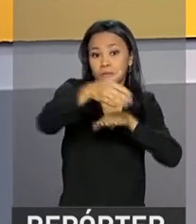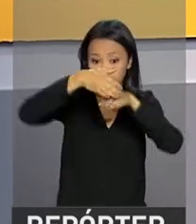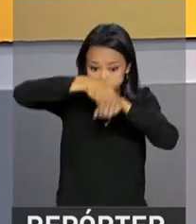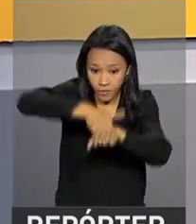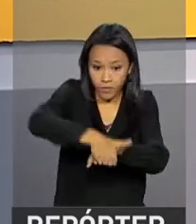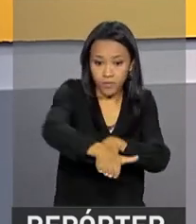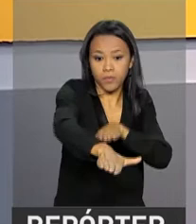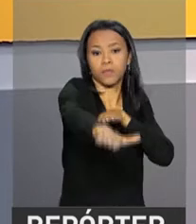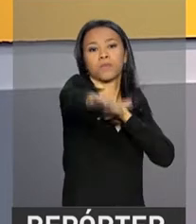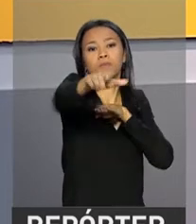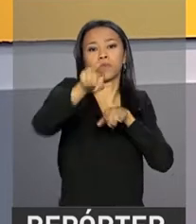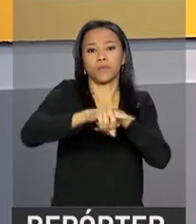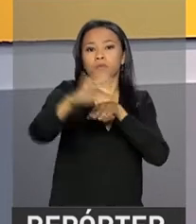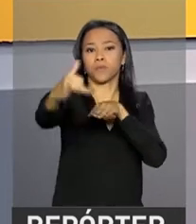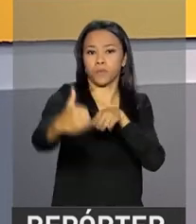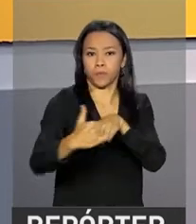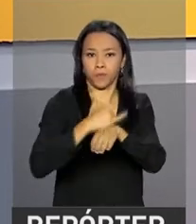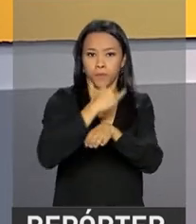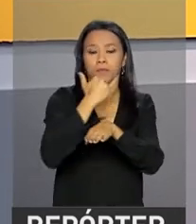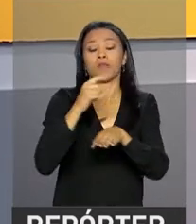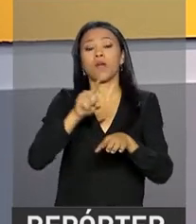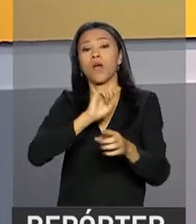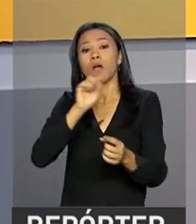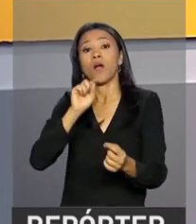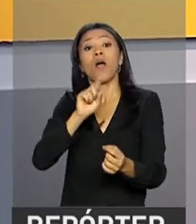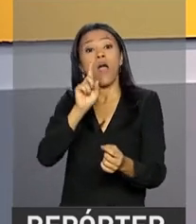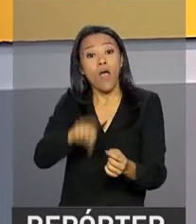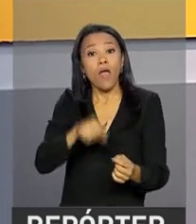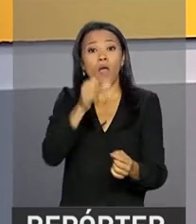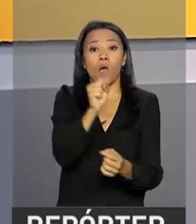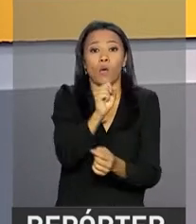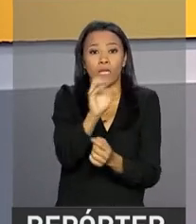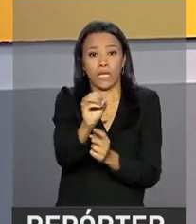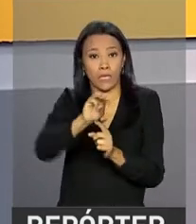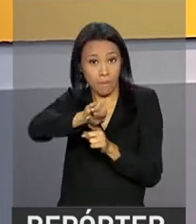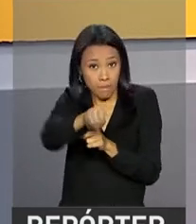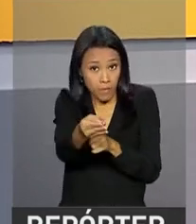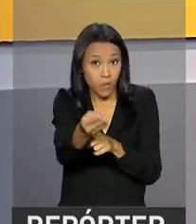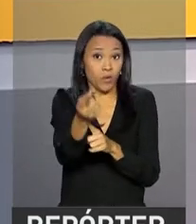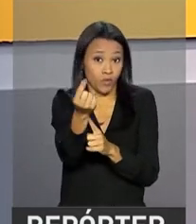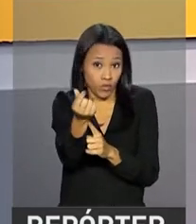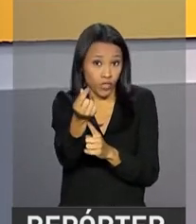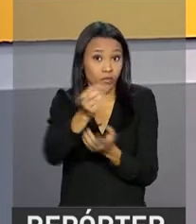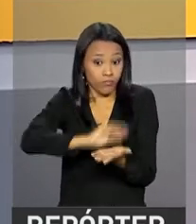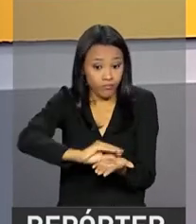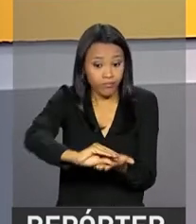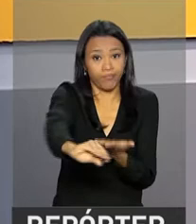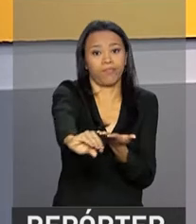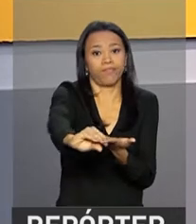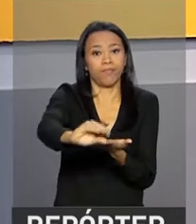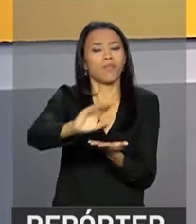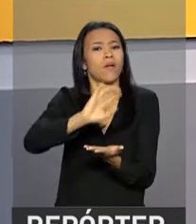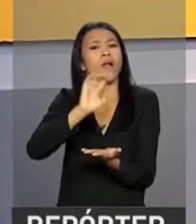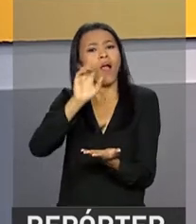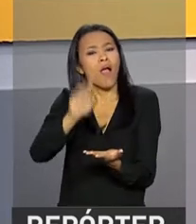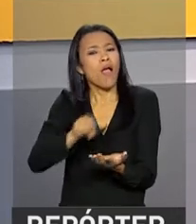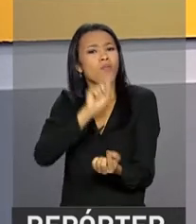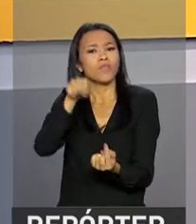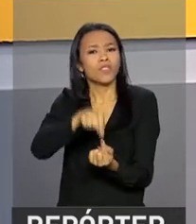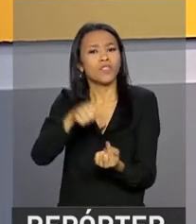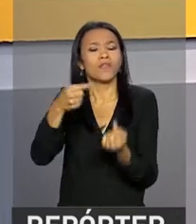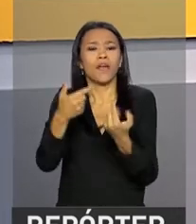pista de pouso e decolagem a previsão é de 80 milhões de reais para essas obras a intenção é